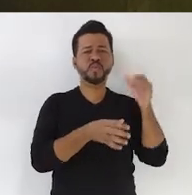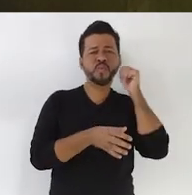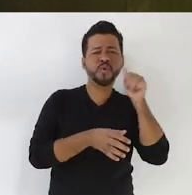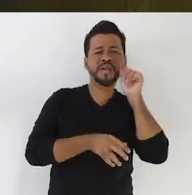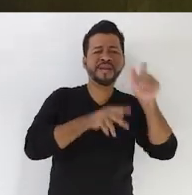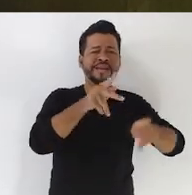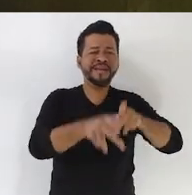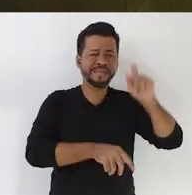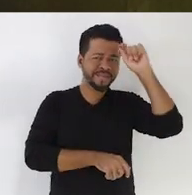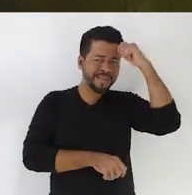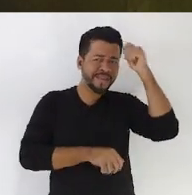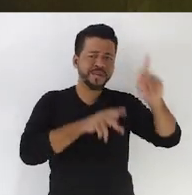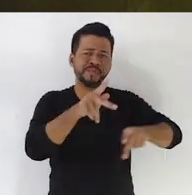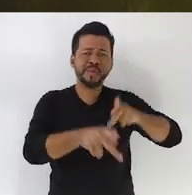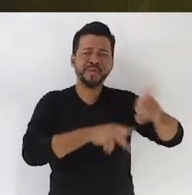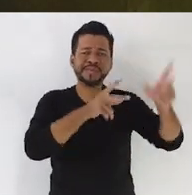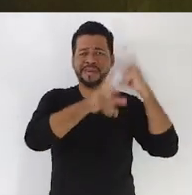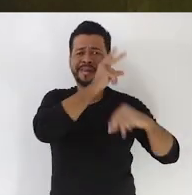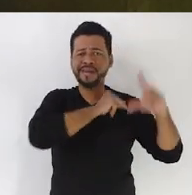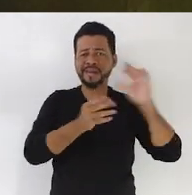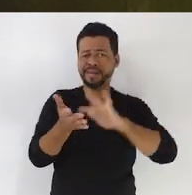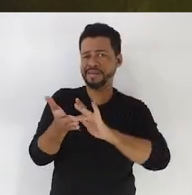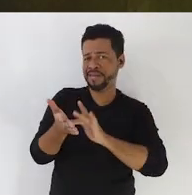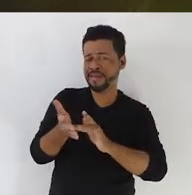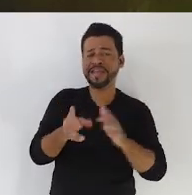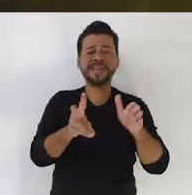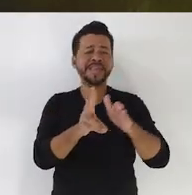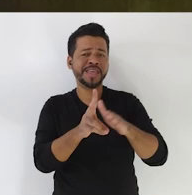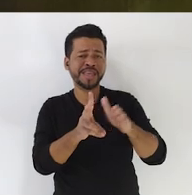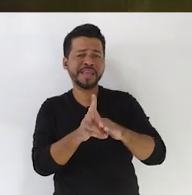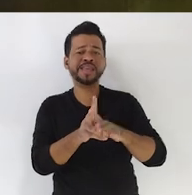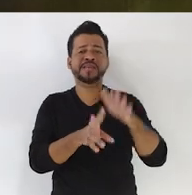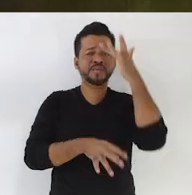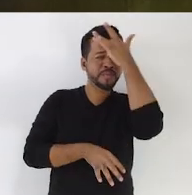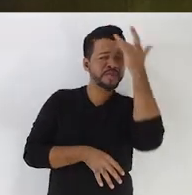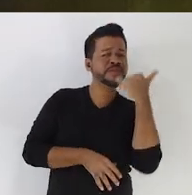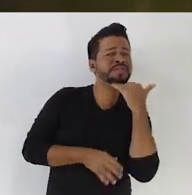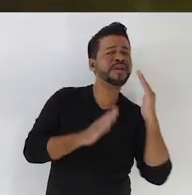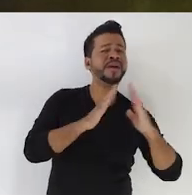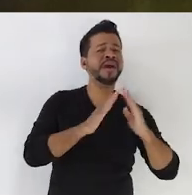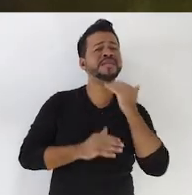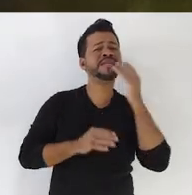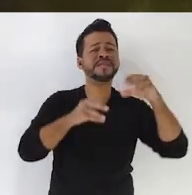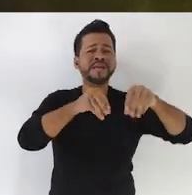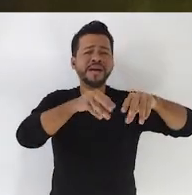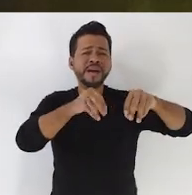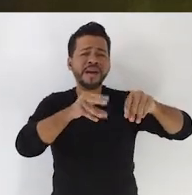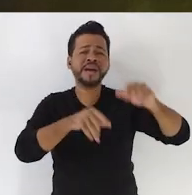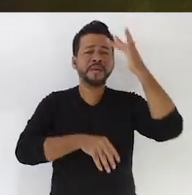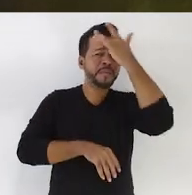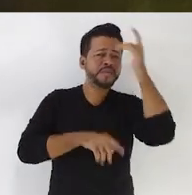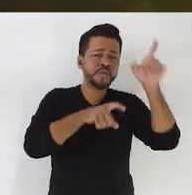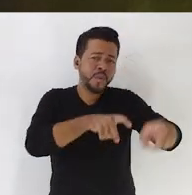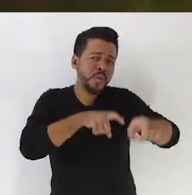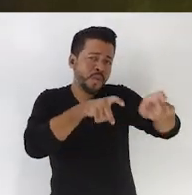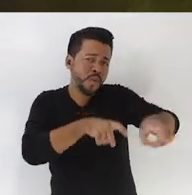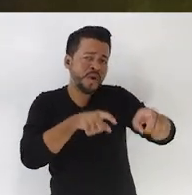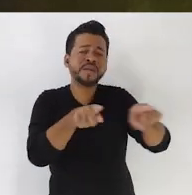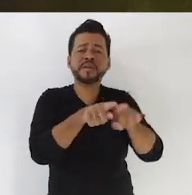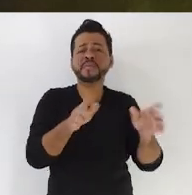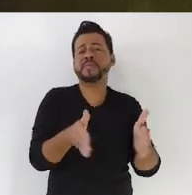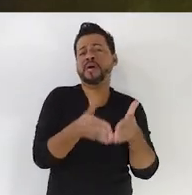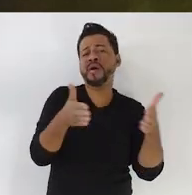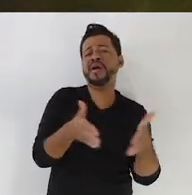populações negras, povos ciganos, povos indígenas, pessoas sem teto e sem terra, camponeses, pobres